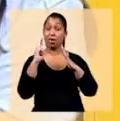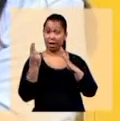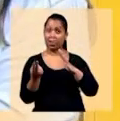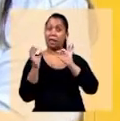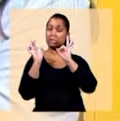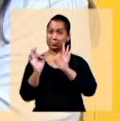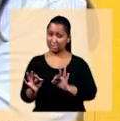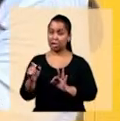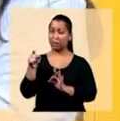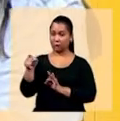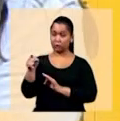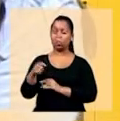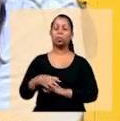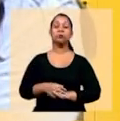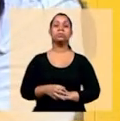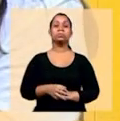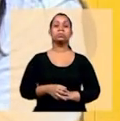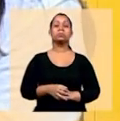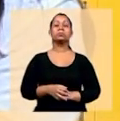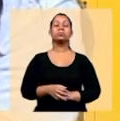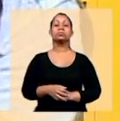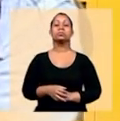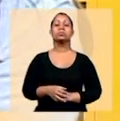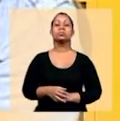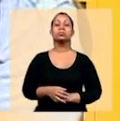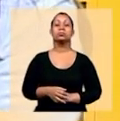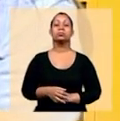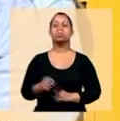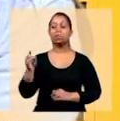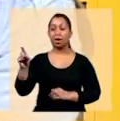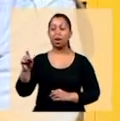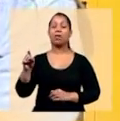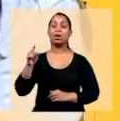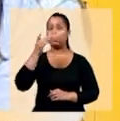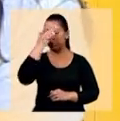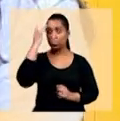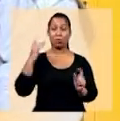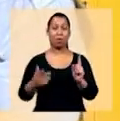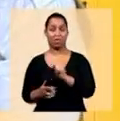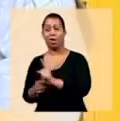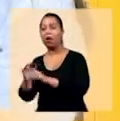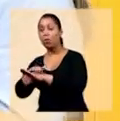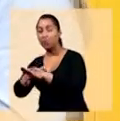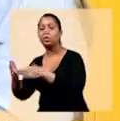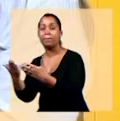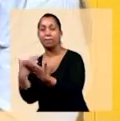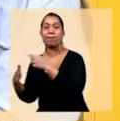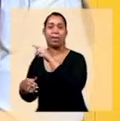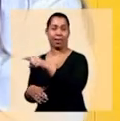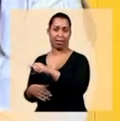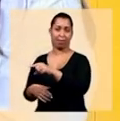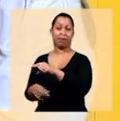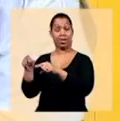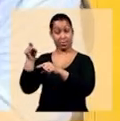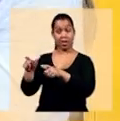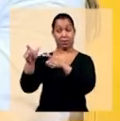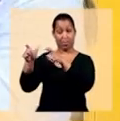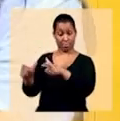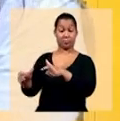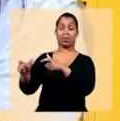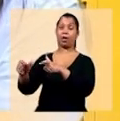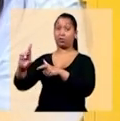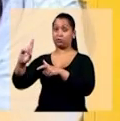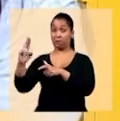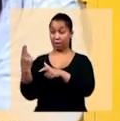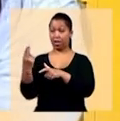RH Sim. instituído, né, ela tem lá o Departamento de Recursos Humanos, de Gestão de Pessoas, é a quem o colaborador tem que procurar. Não é? Aliás,